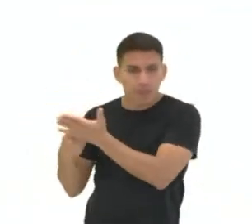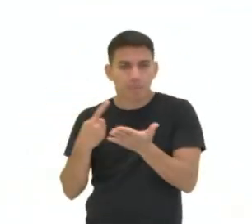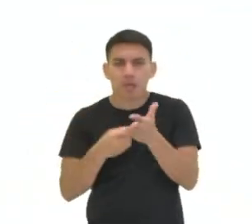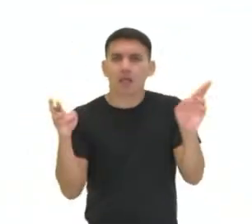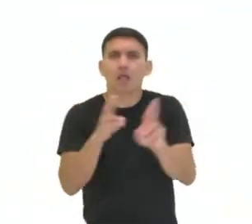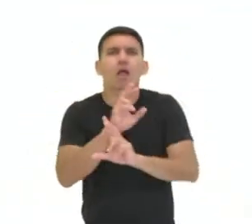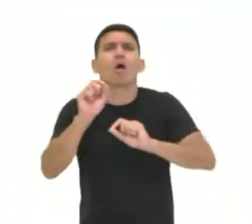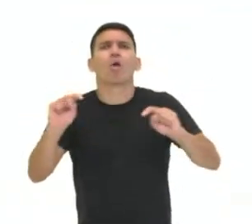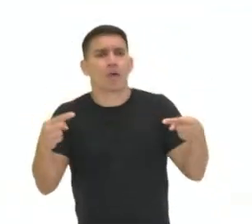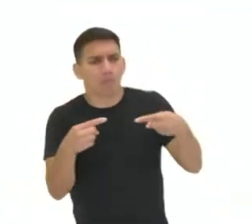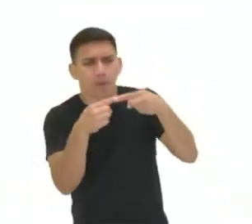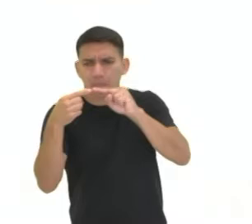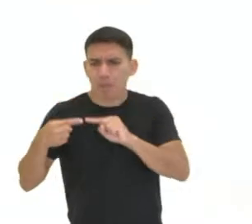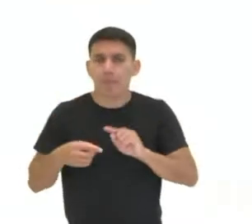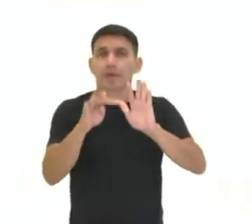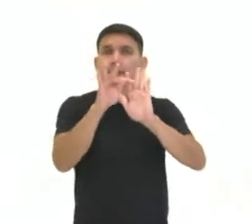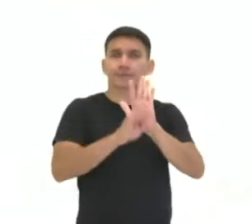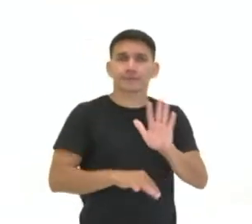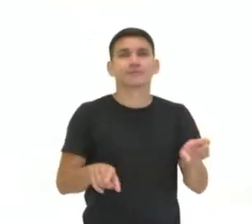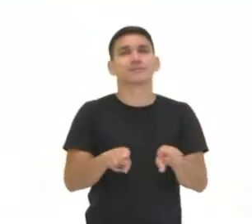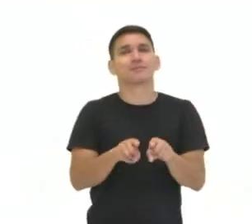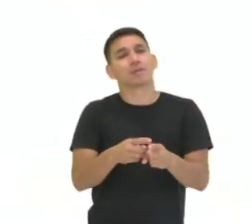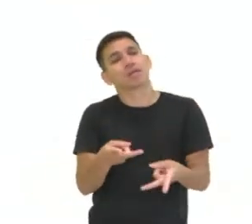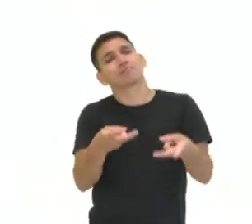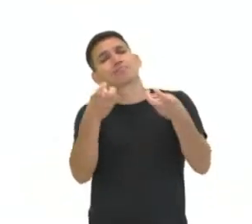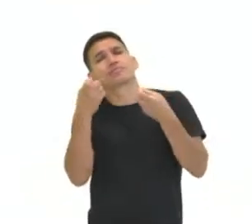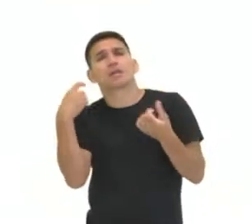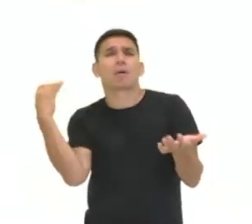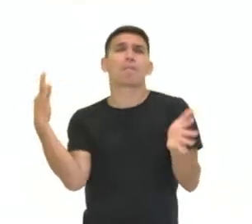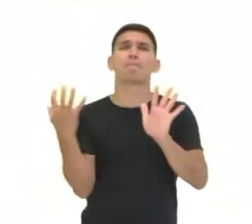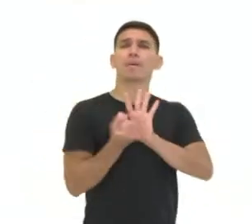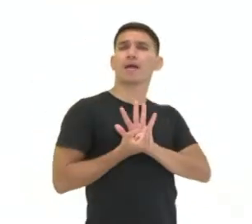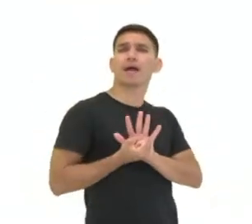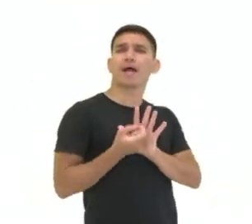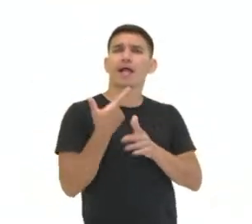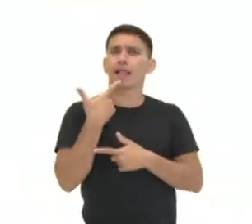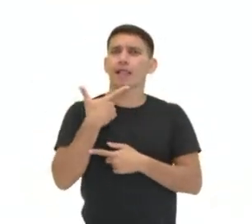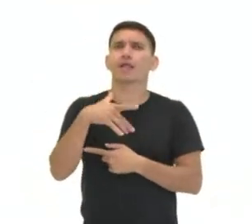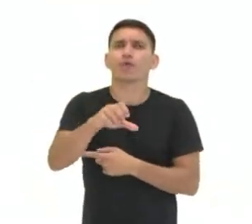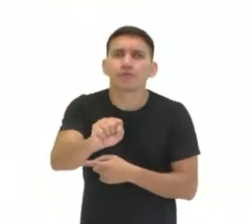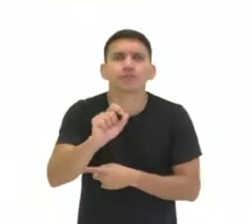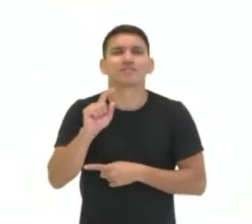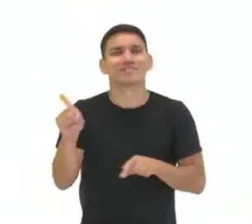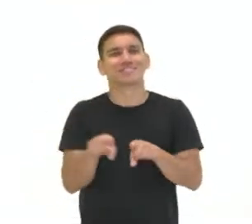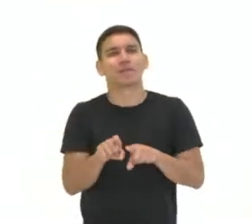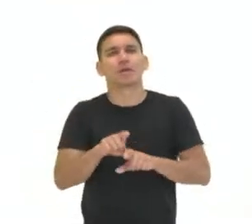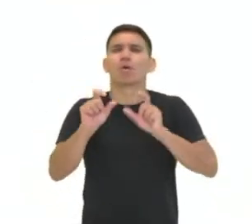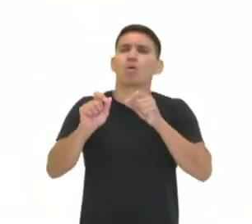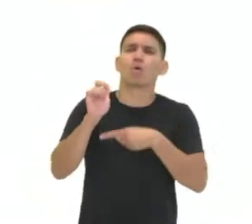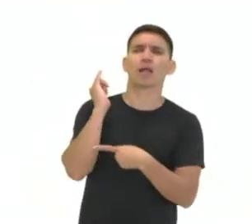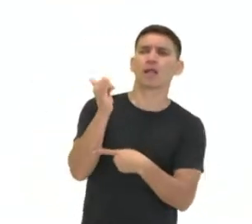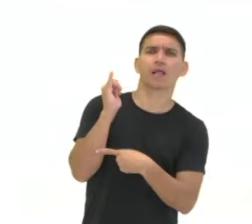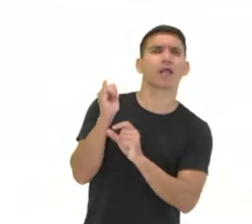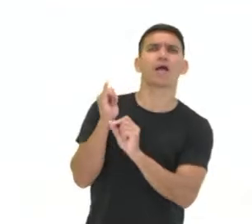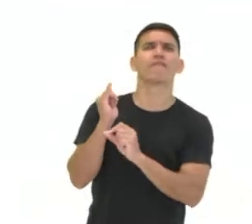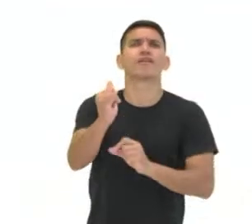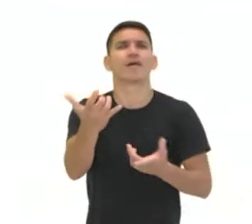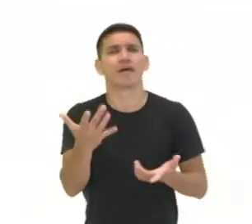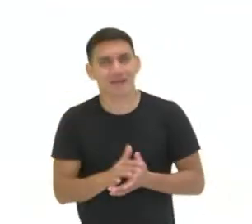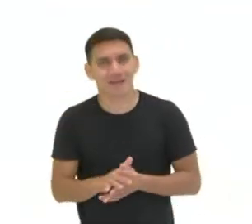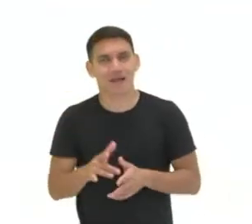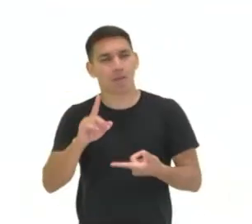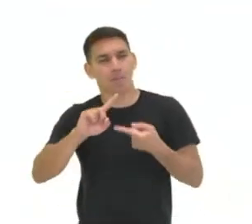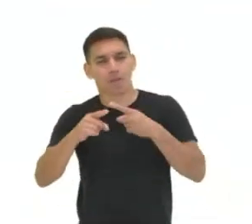texto, identificar as marcas linguísticas que evidenciam o interlocutor do texto e vamos elaborar, organizar